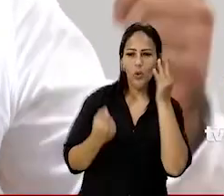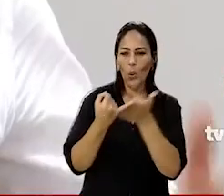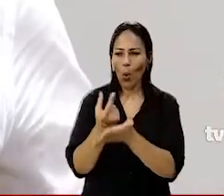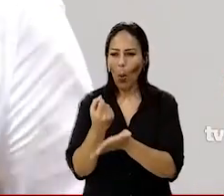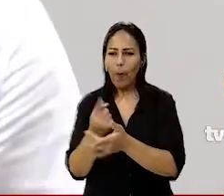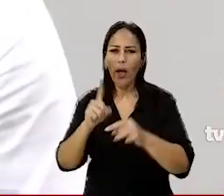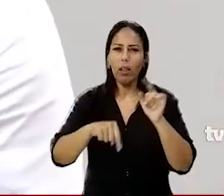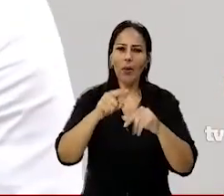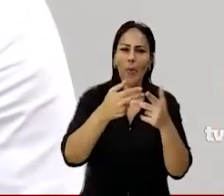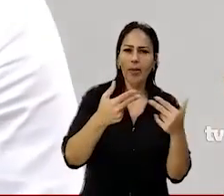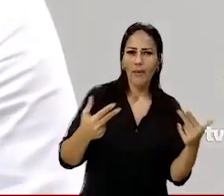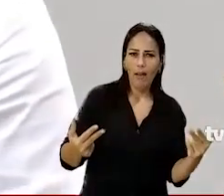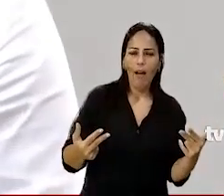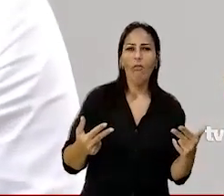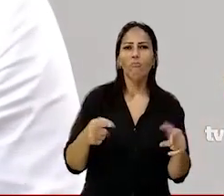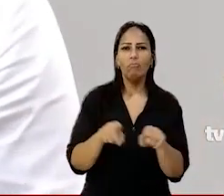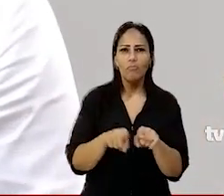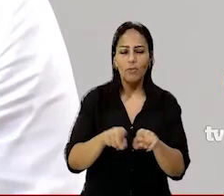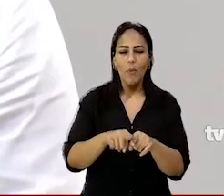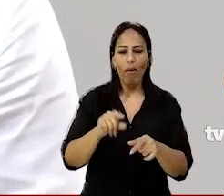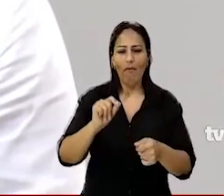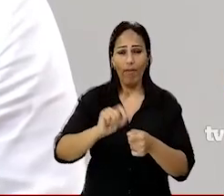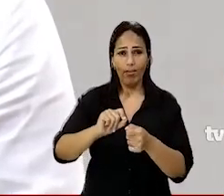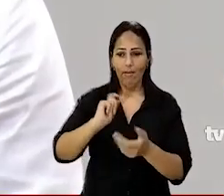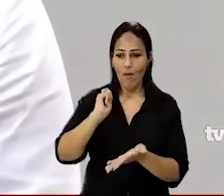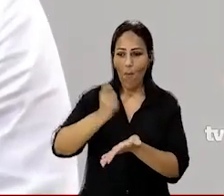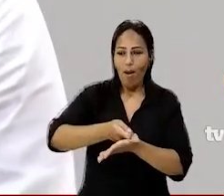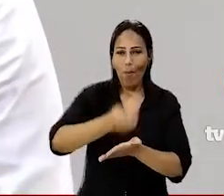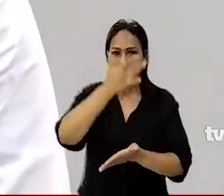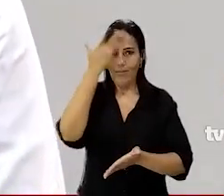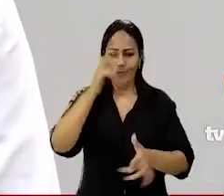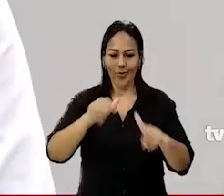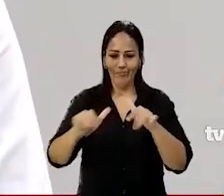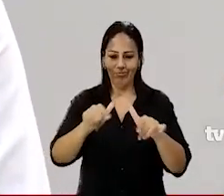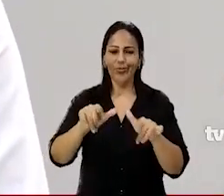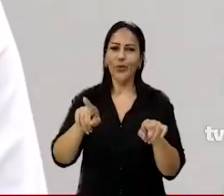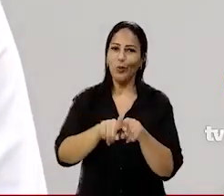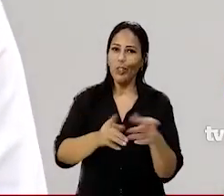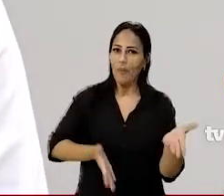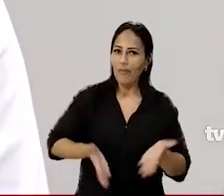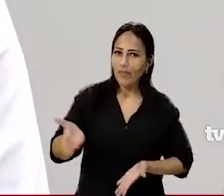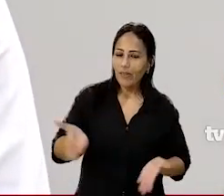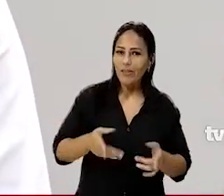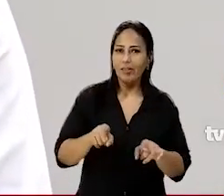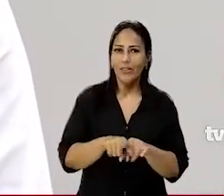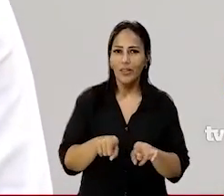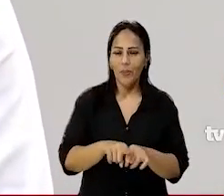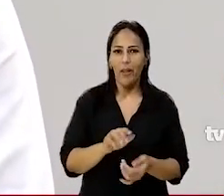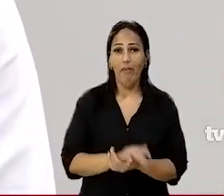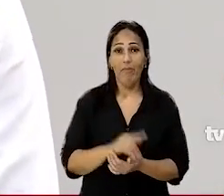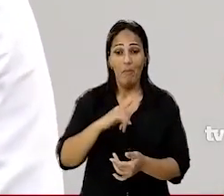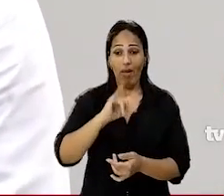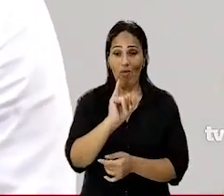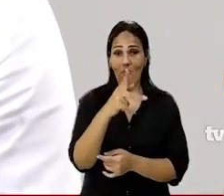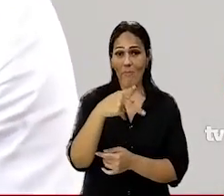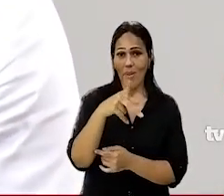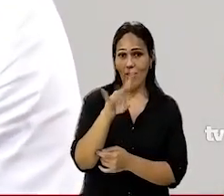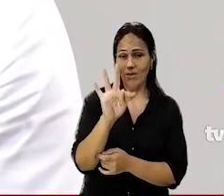material, o privado fazendo o pagamento dos funcionários. A parte já do IPTU,